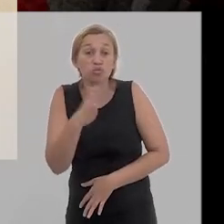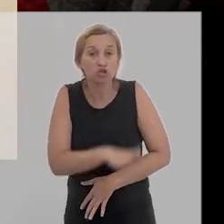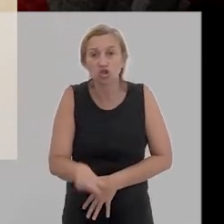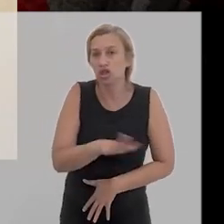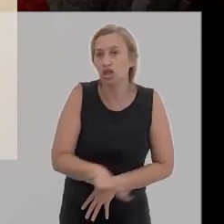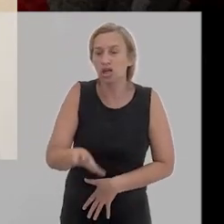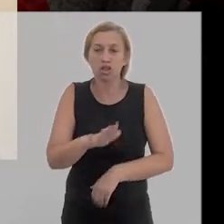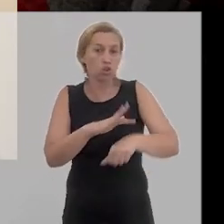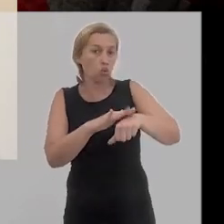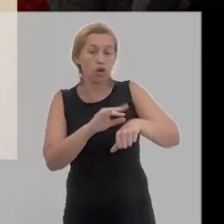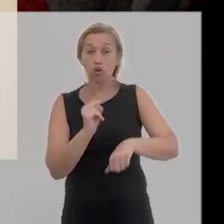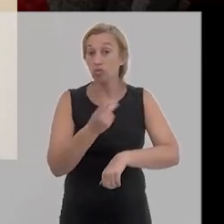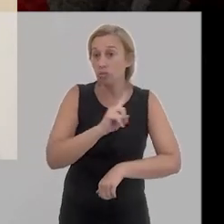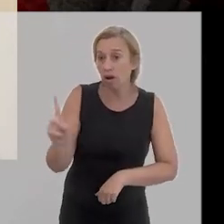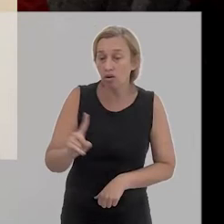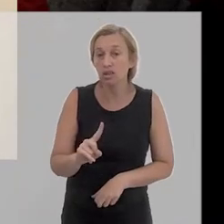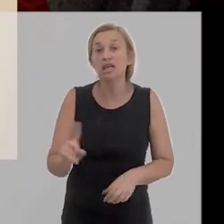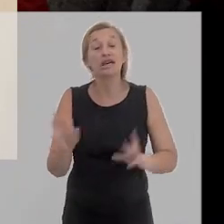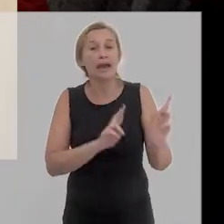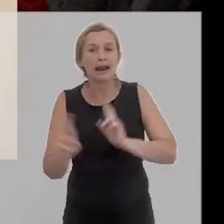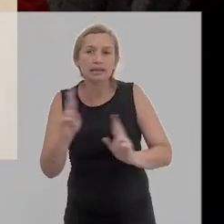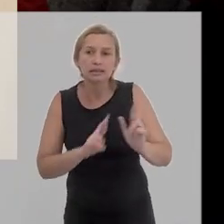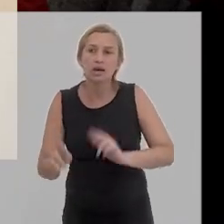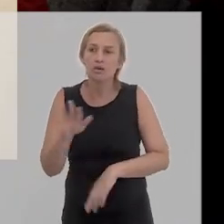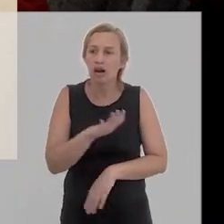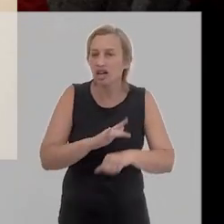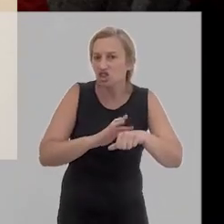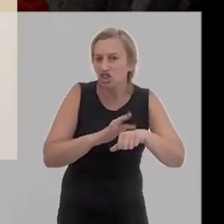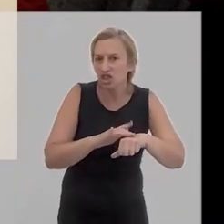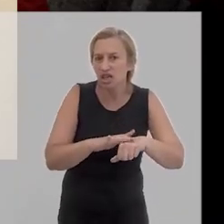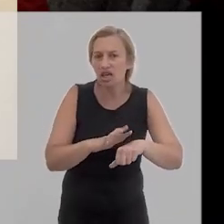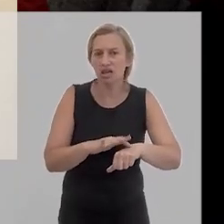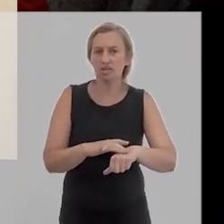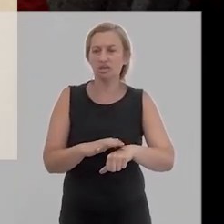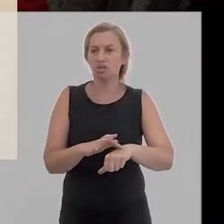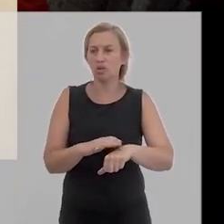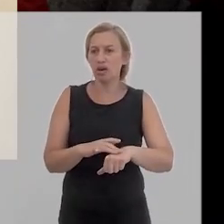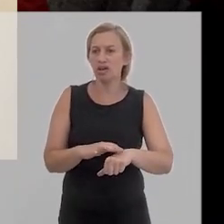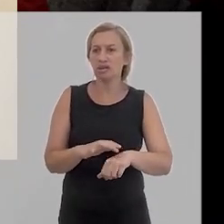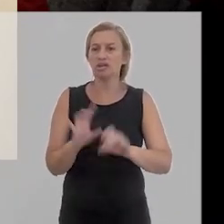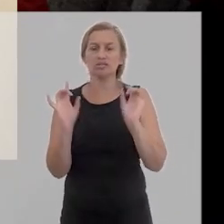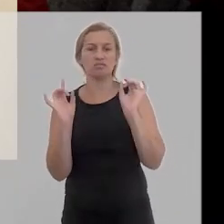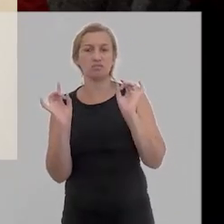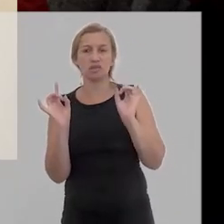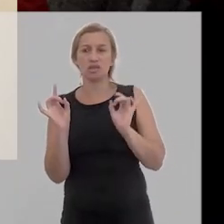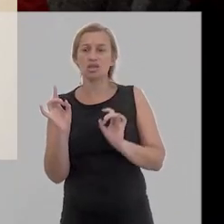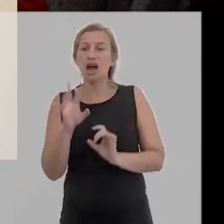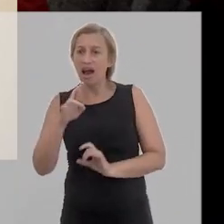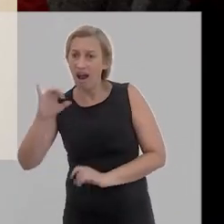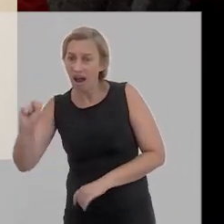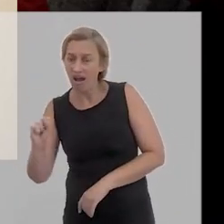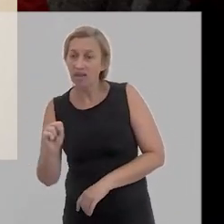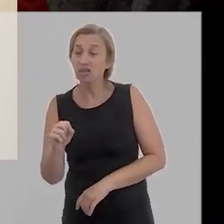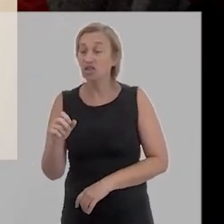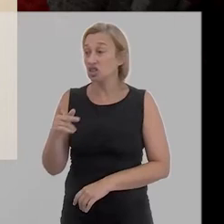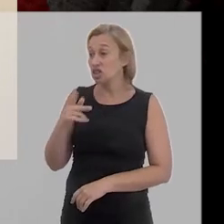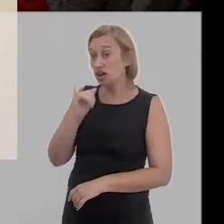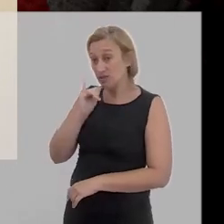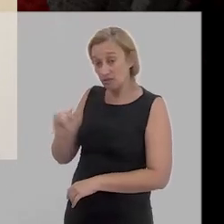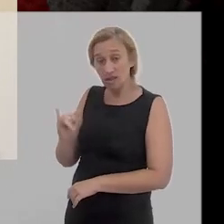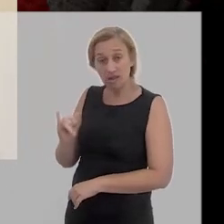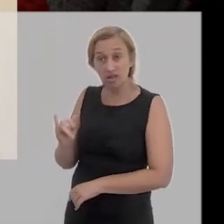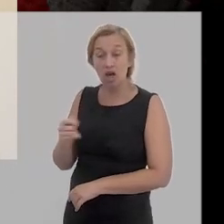comorbidades, mas também crianças saudáveis. E em relação a essas crianças com comorbidades, o que a gente